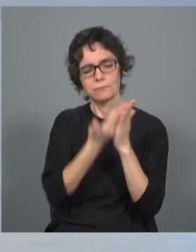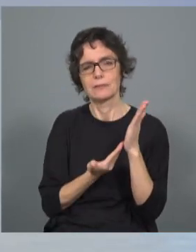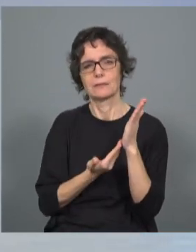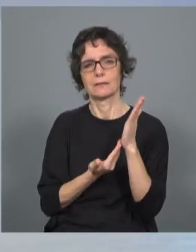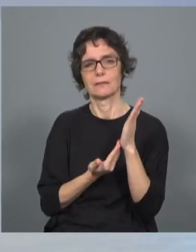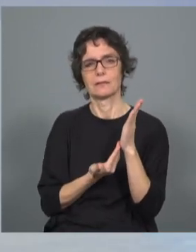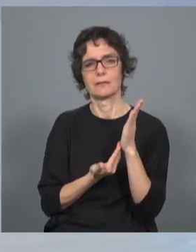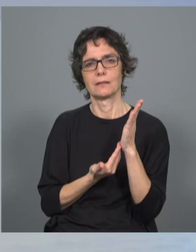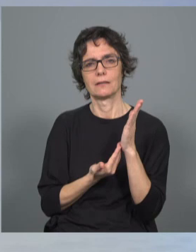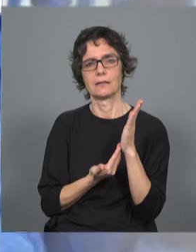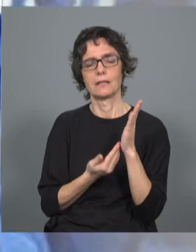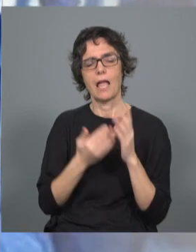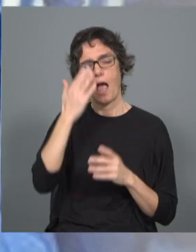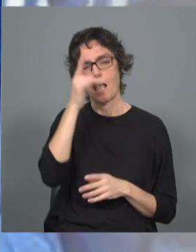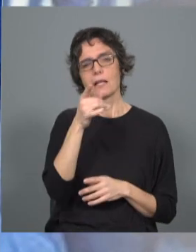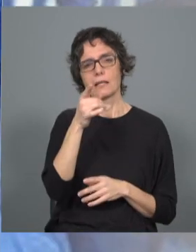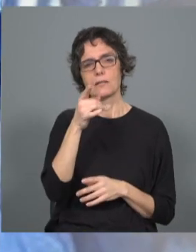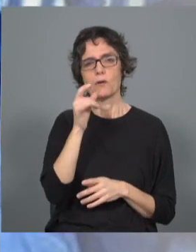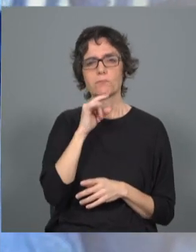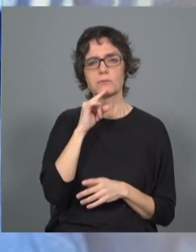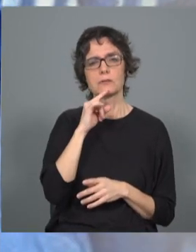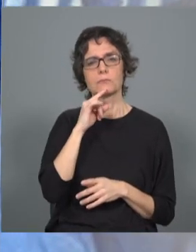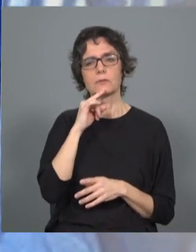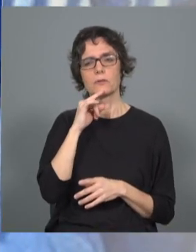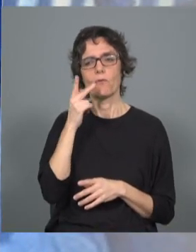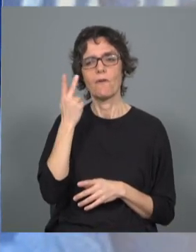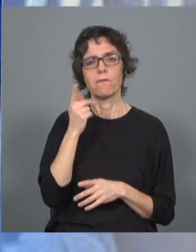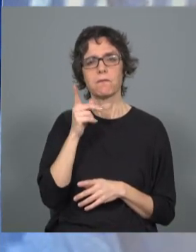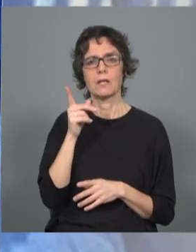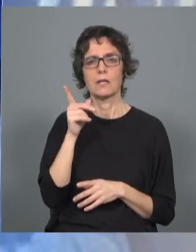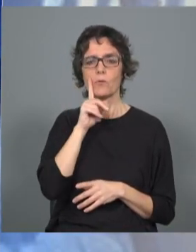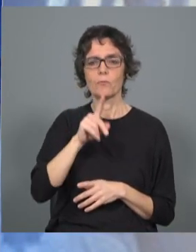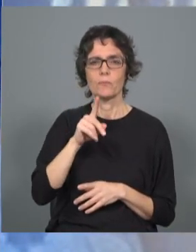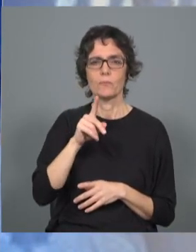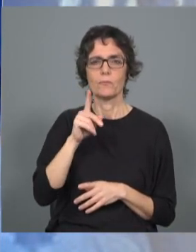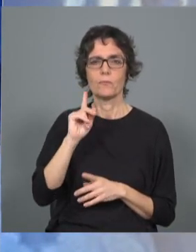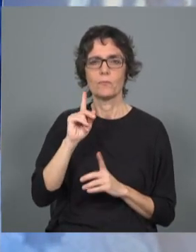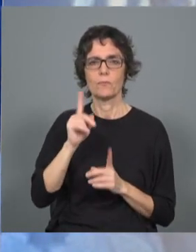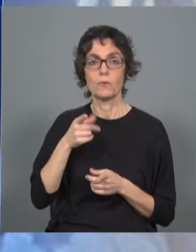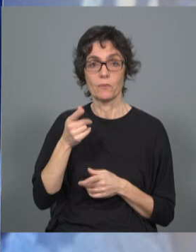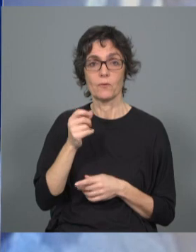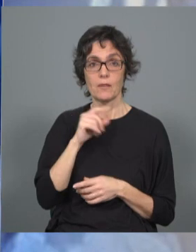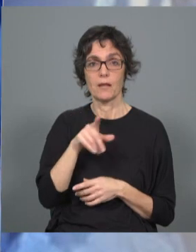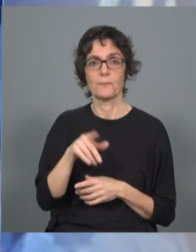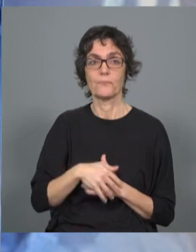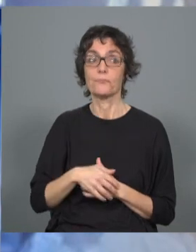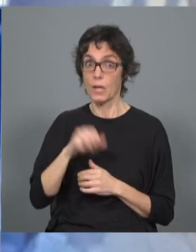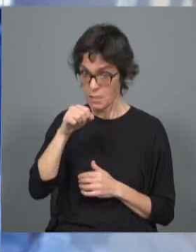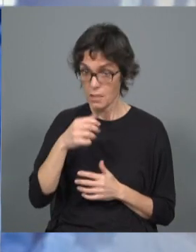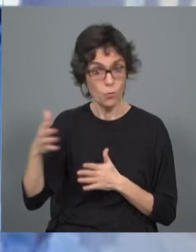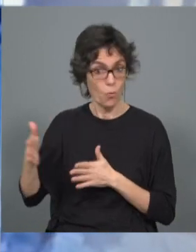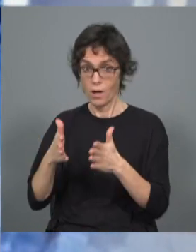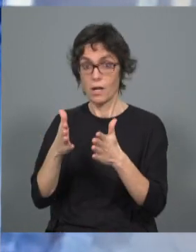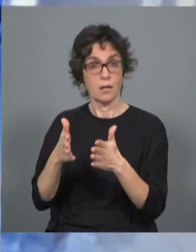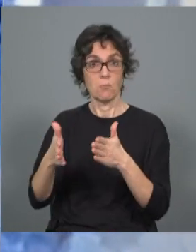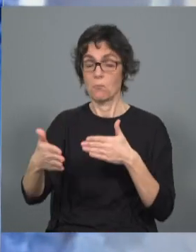possibilidade de ser possível recomeçar e que o caminho não está fechado. Não está, e abriu-se mesmo. Aquilo que parecia,